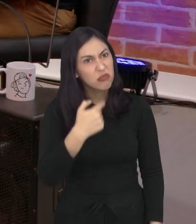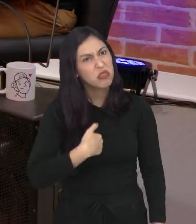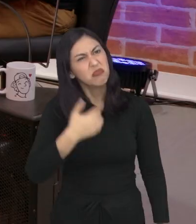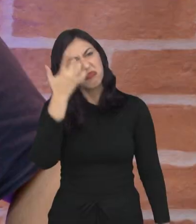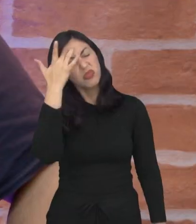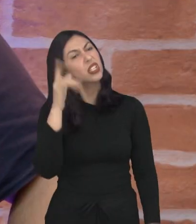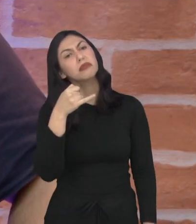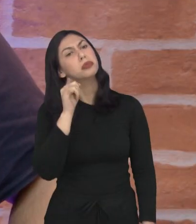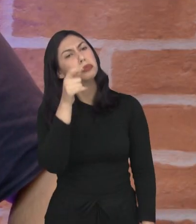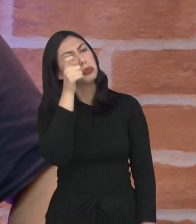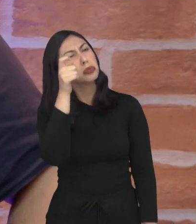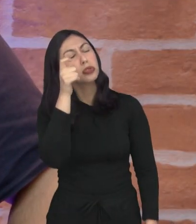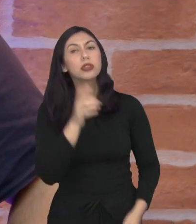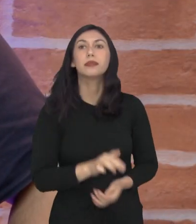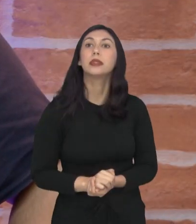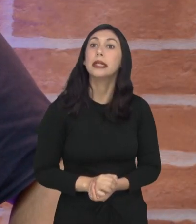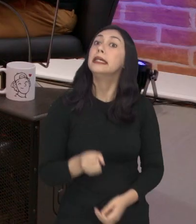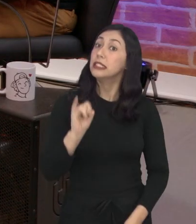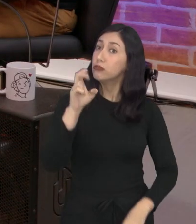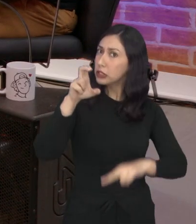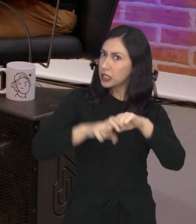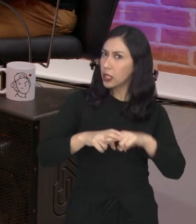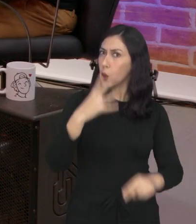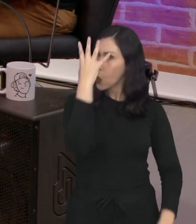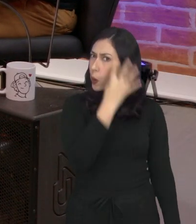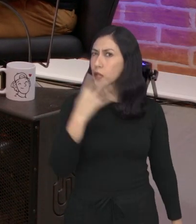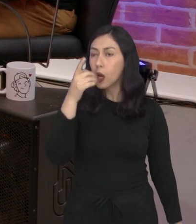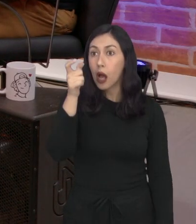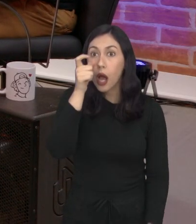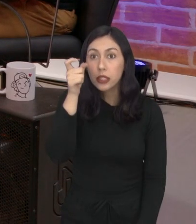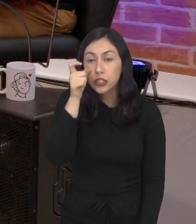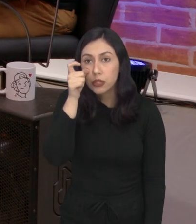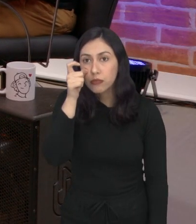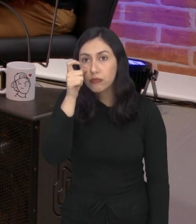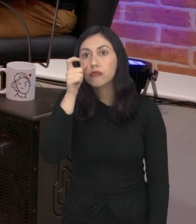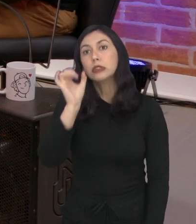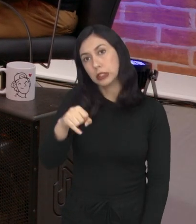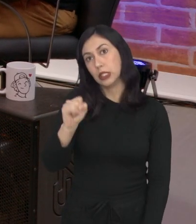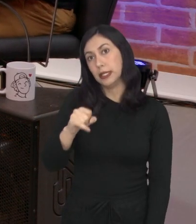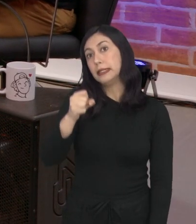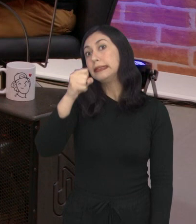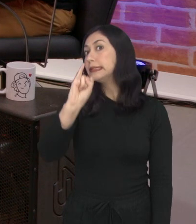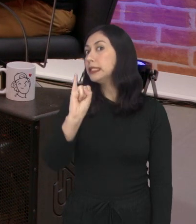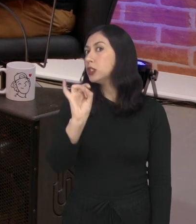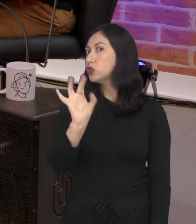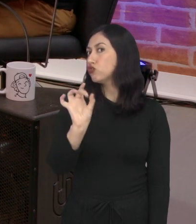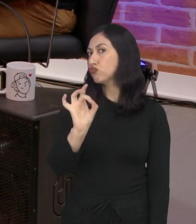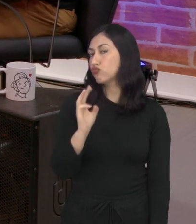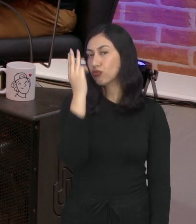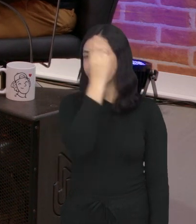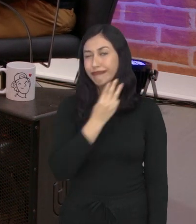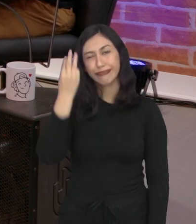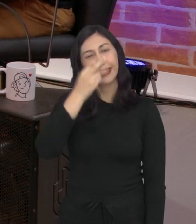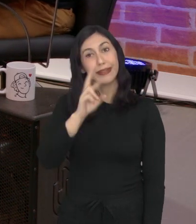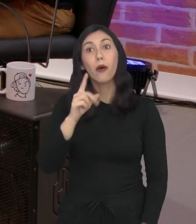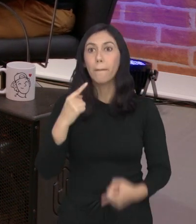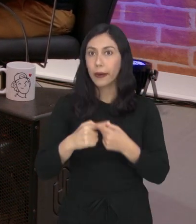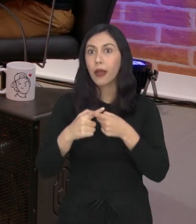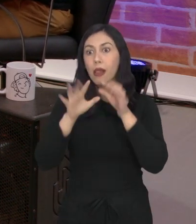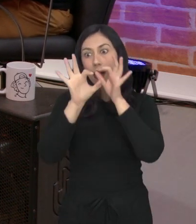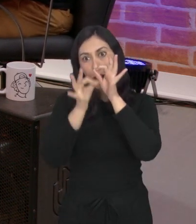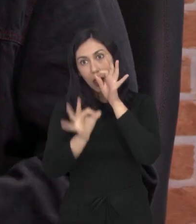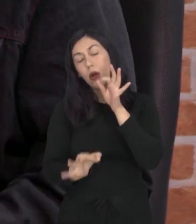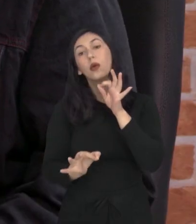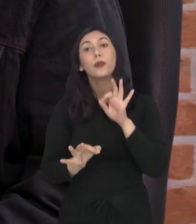Anéis. Nunca sei se eu assisti a versão estendida. Cara, se você ficou 4 horas sentado na cadeira, você assistiu. Se você ficou só 3, não assistiu. Caraca. É tipo isso, é